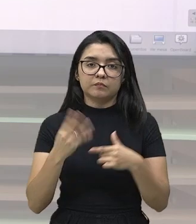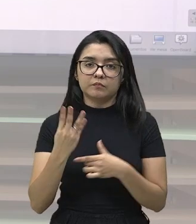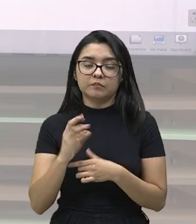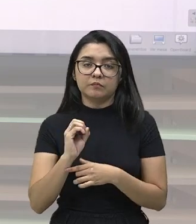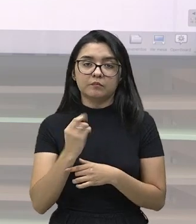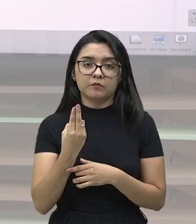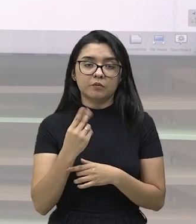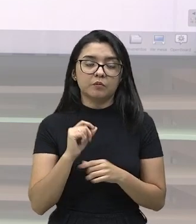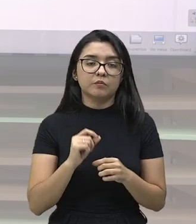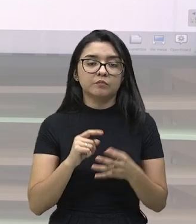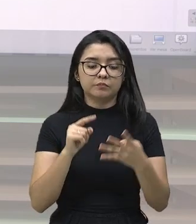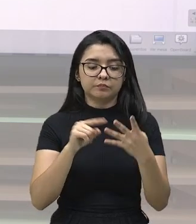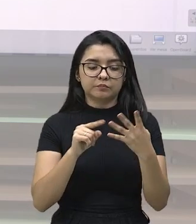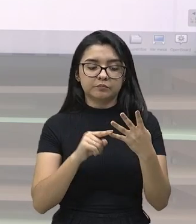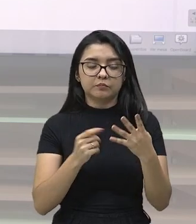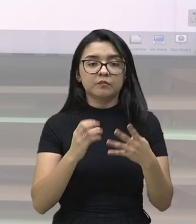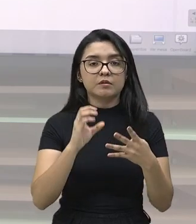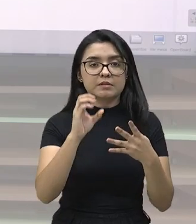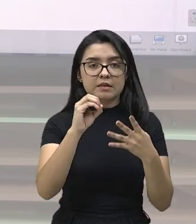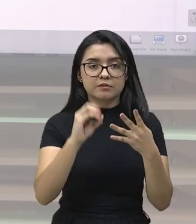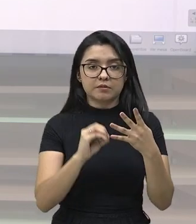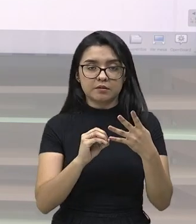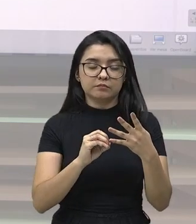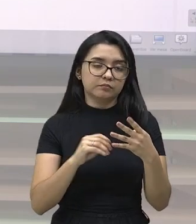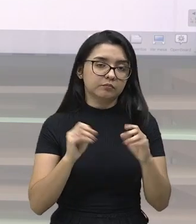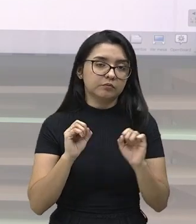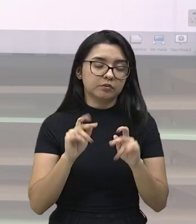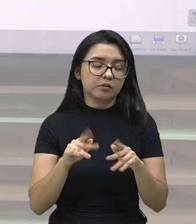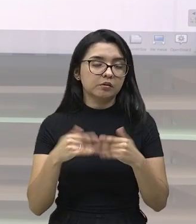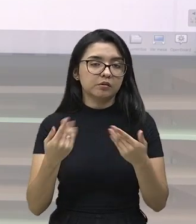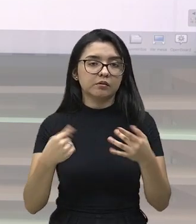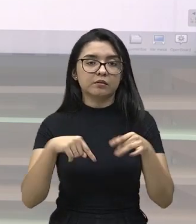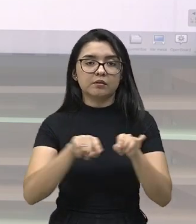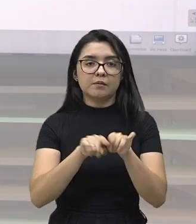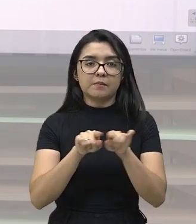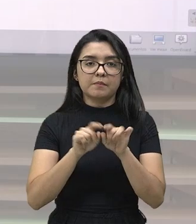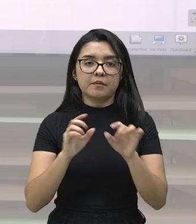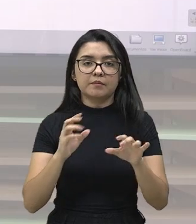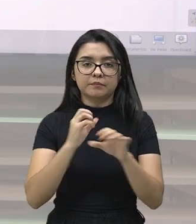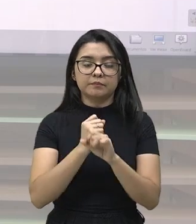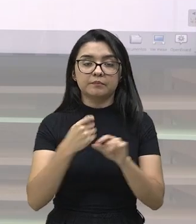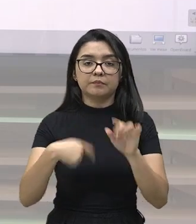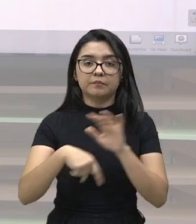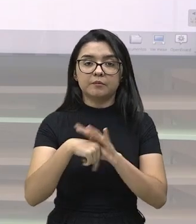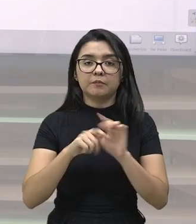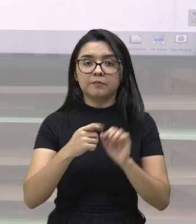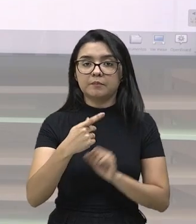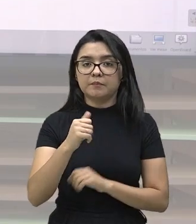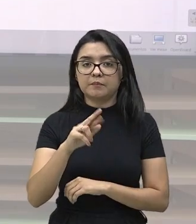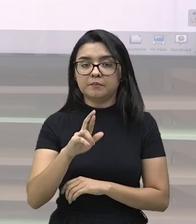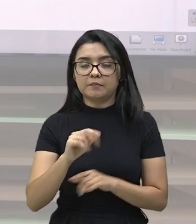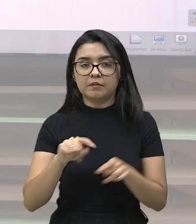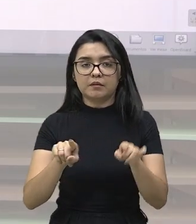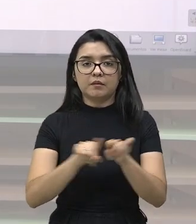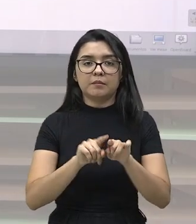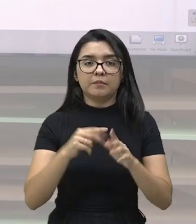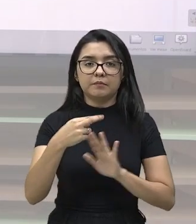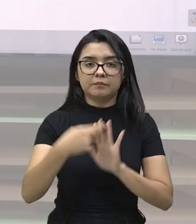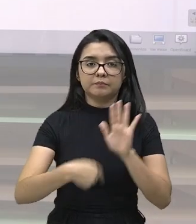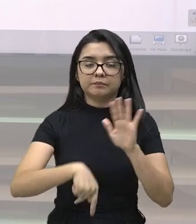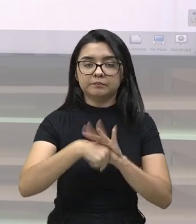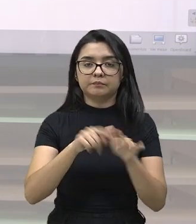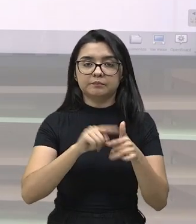os dois sejam 0, 0. Ou seja, eles também são números pares. O critério de divisibilidade